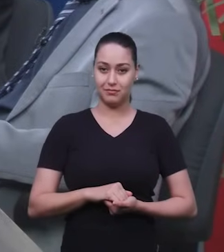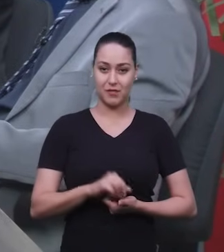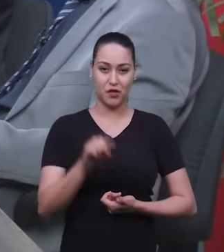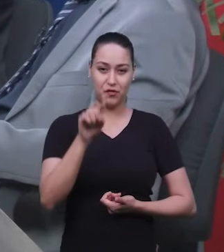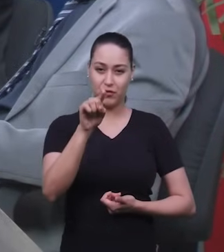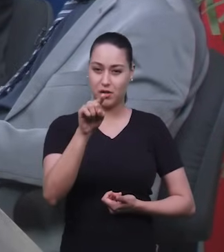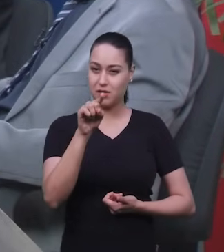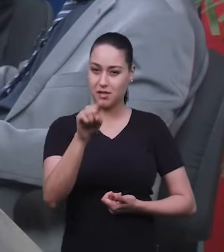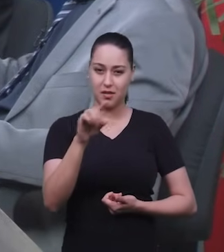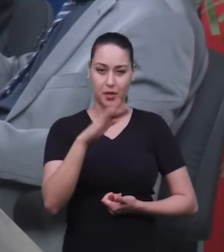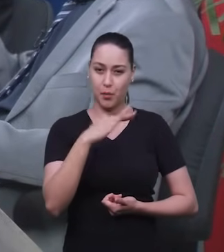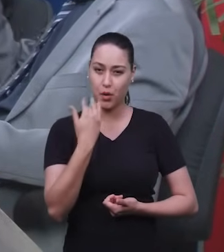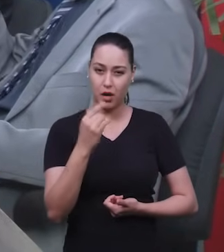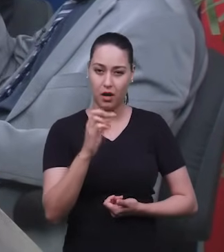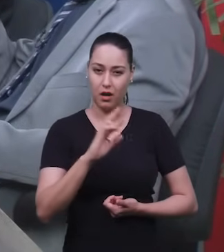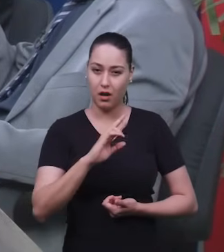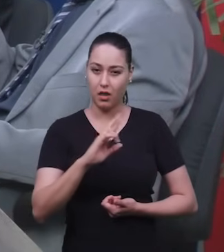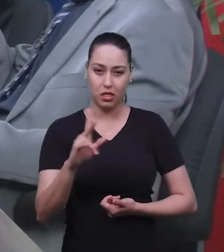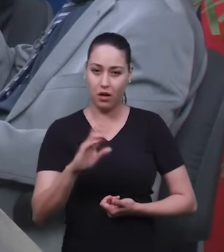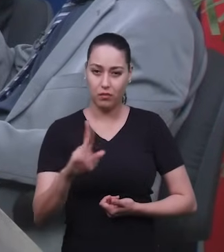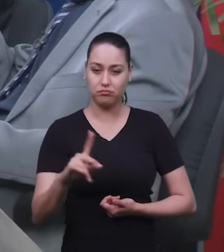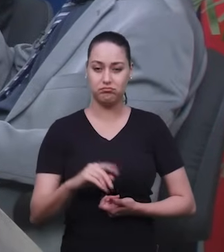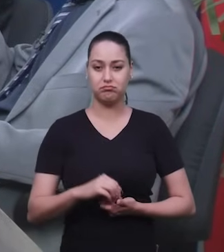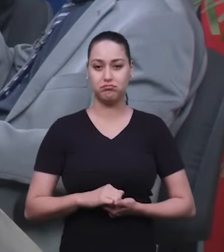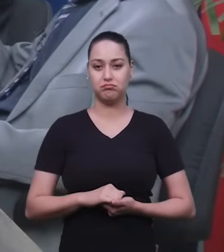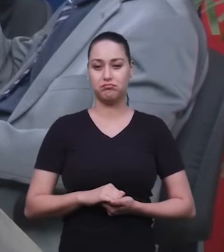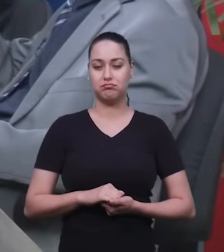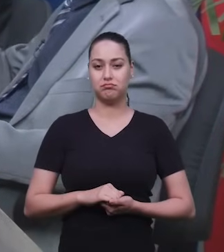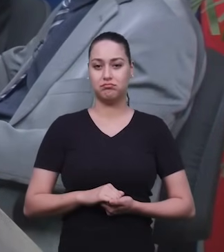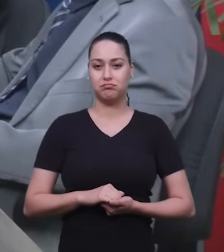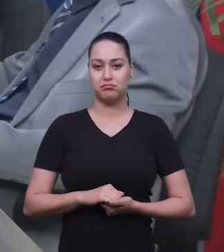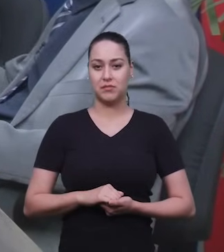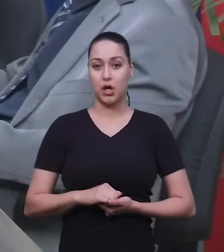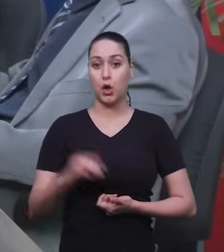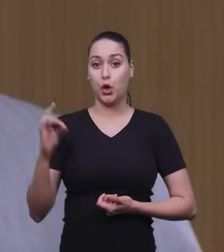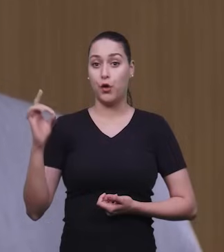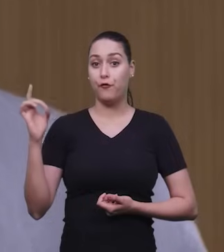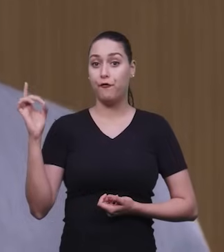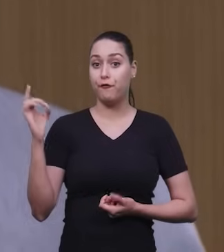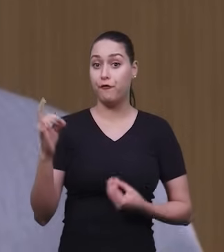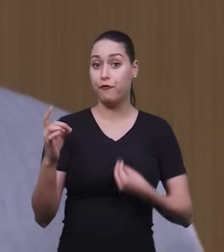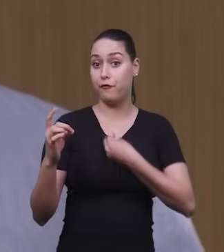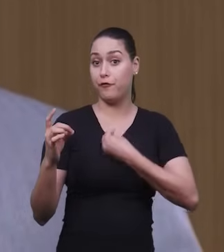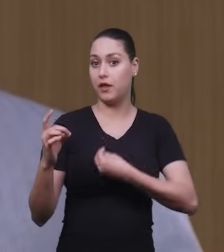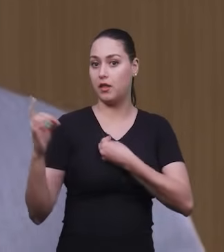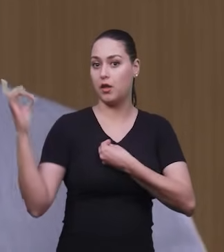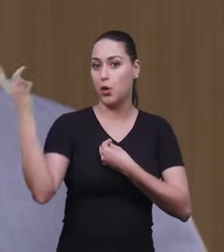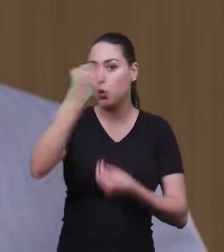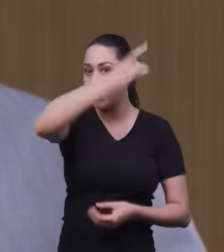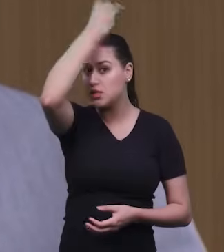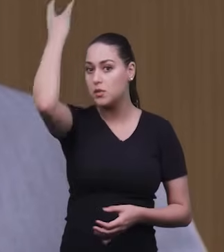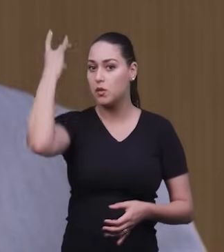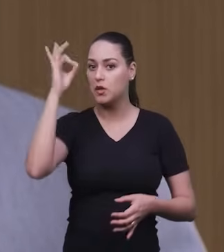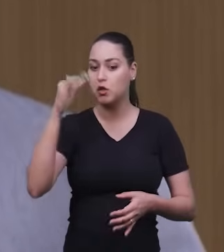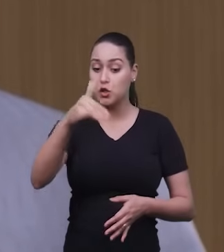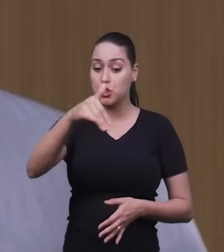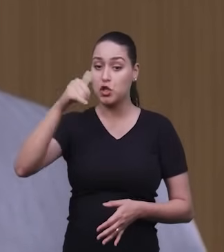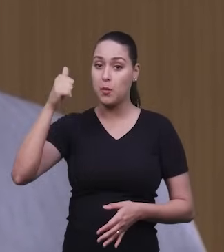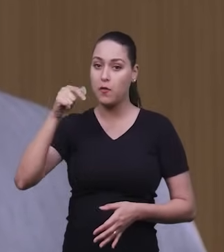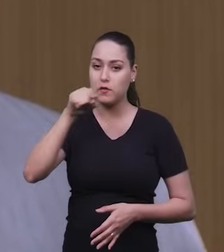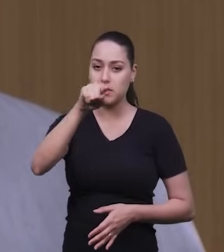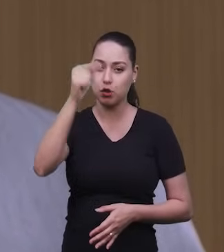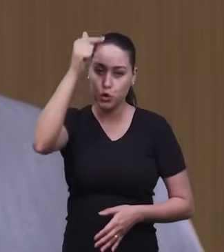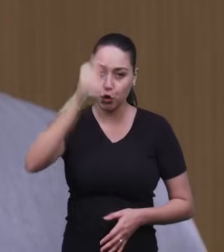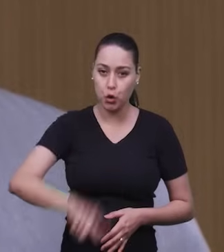não está à beira da morte, você está à beira da vida. O Espírito Santo te retomou para